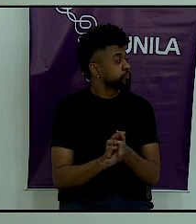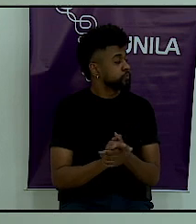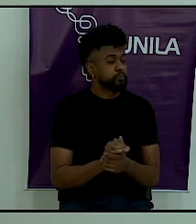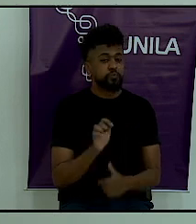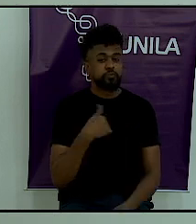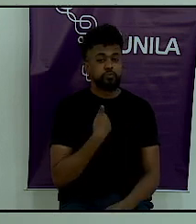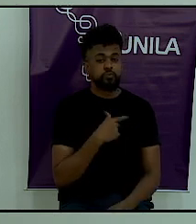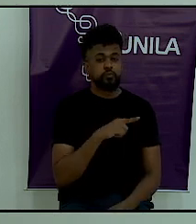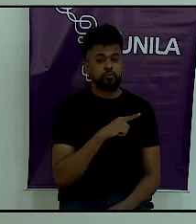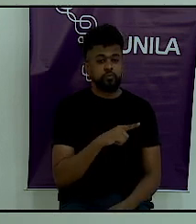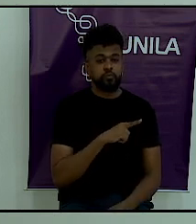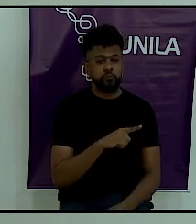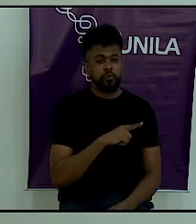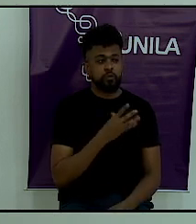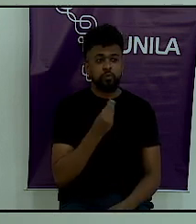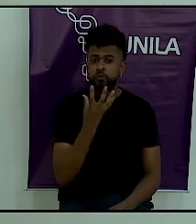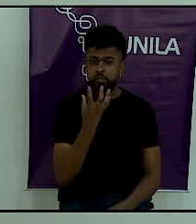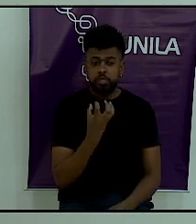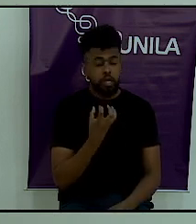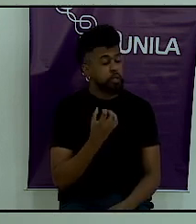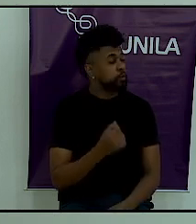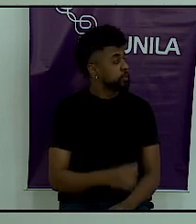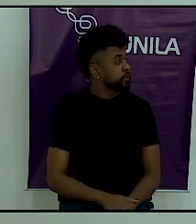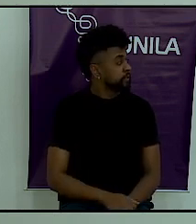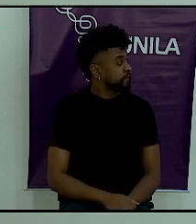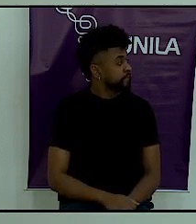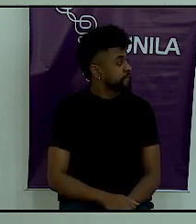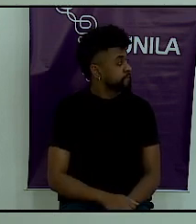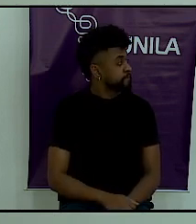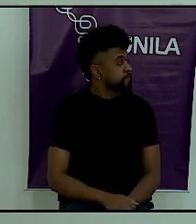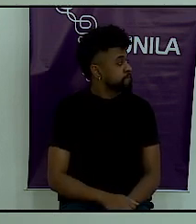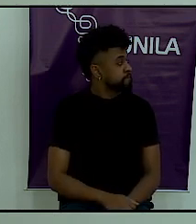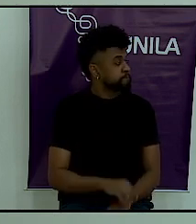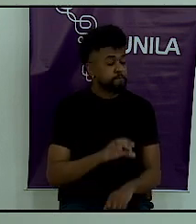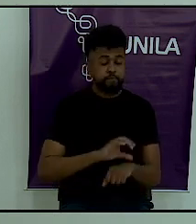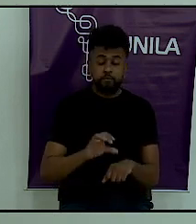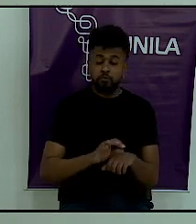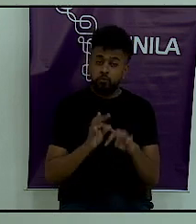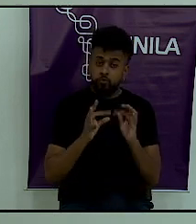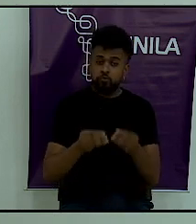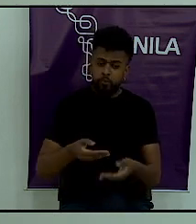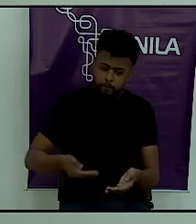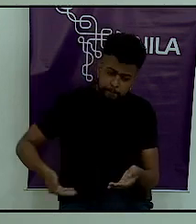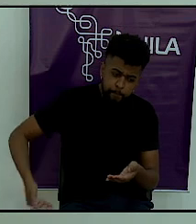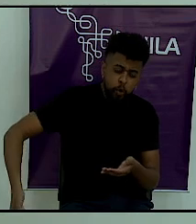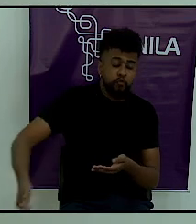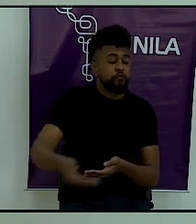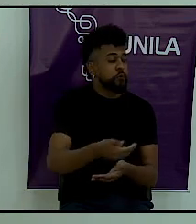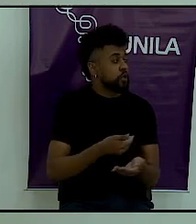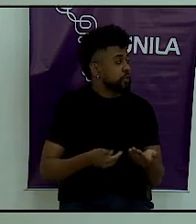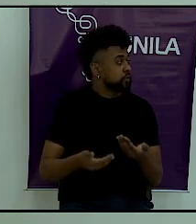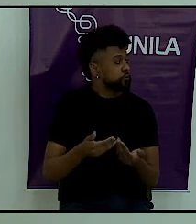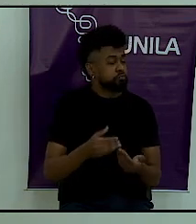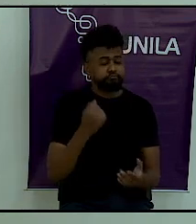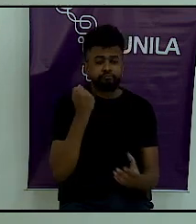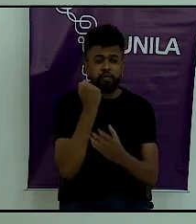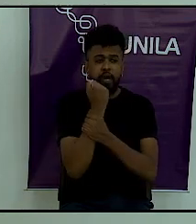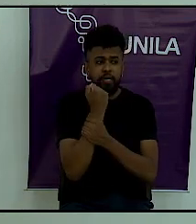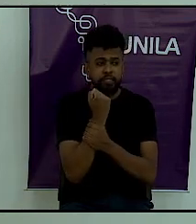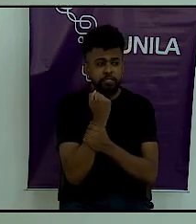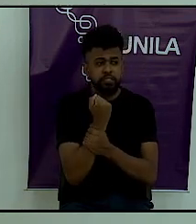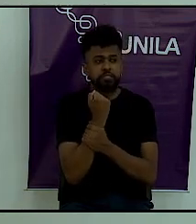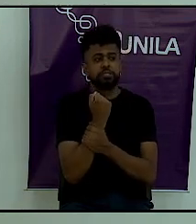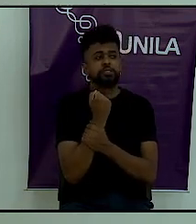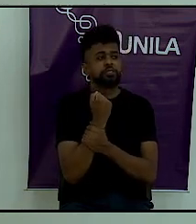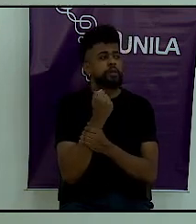gente tem levado bastante a sério, né, essa curricularização, e o curso todo está se movendo para cada dia, né,